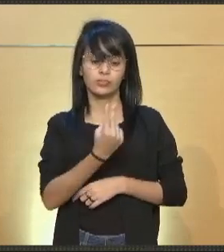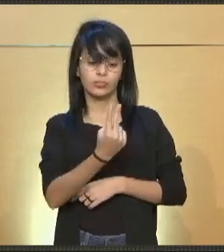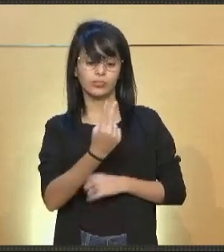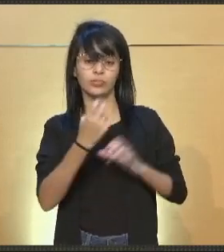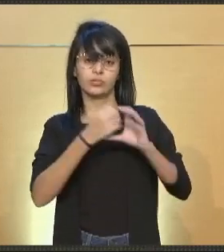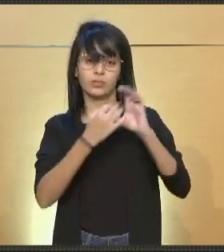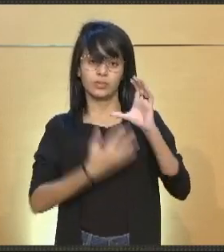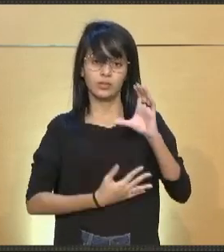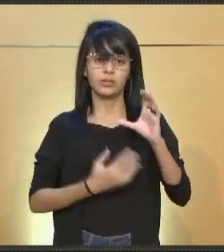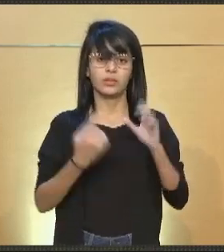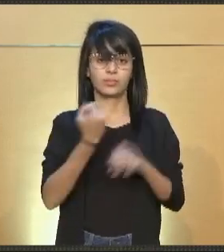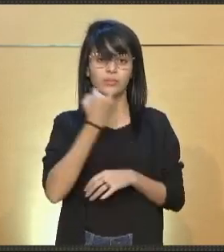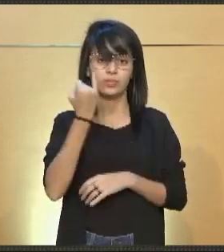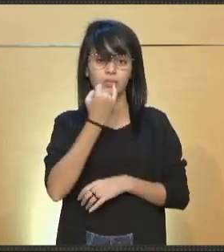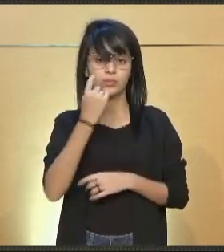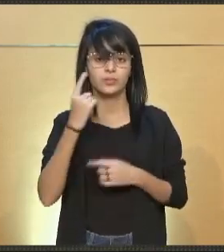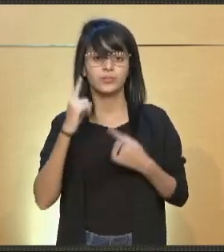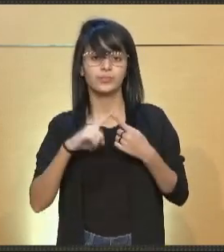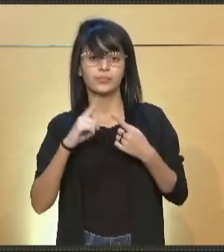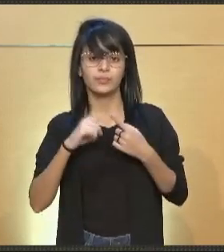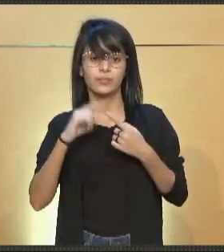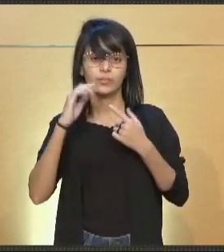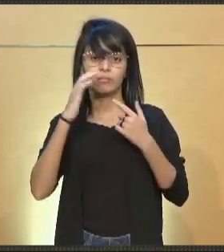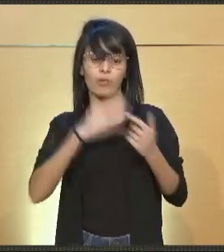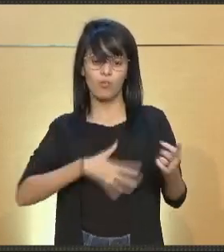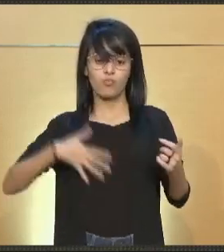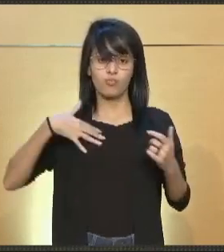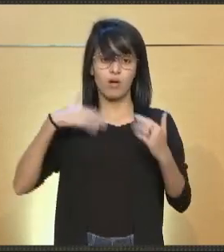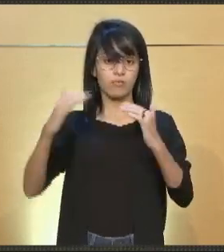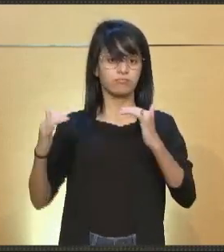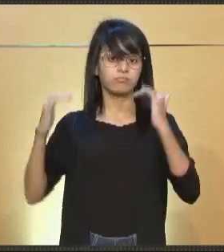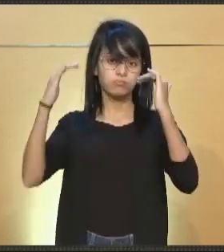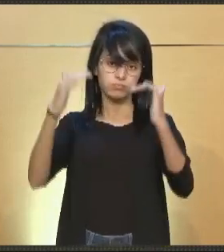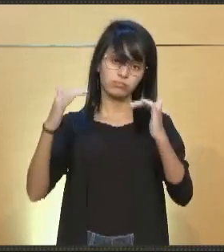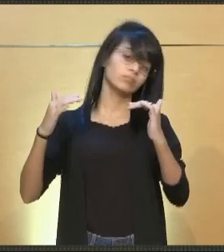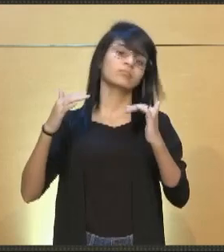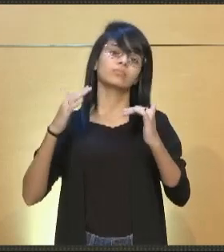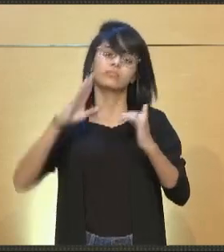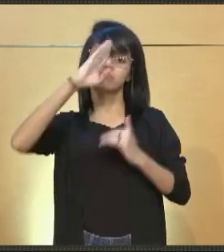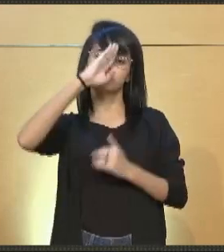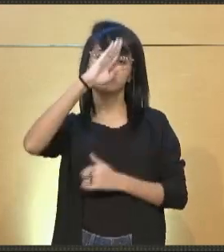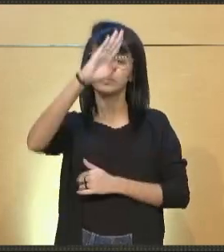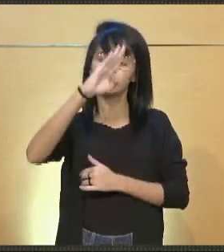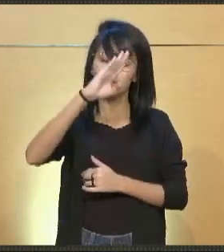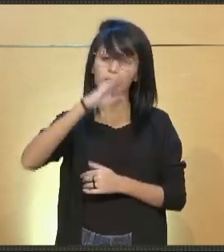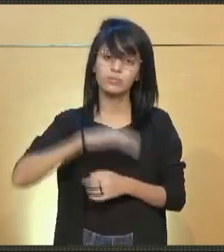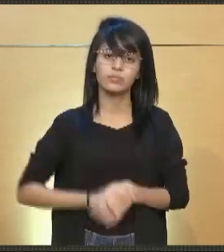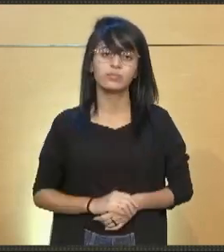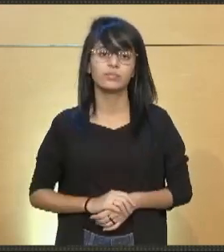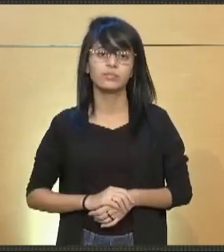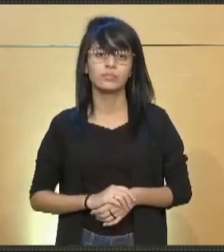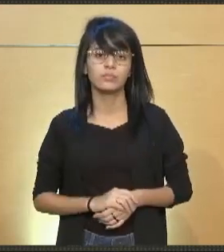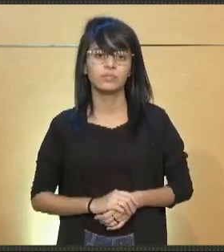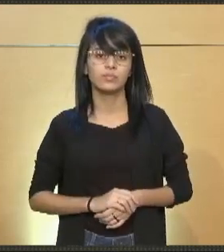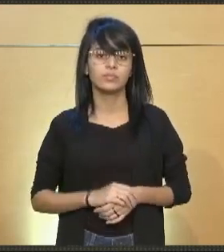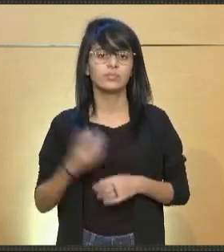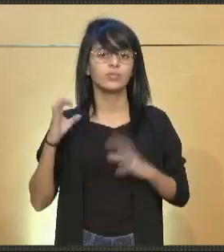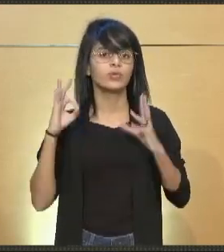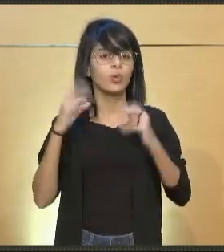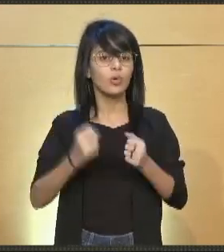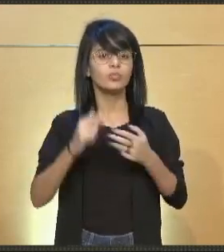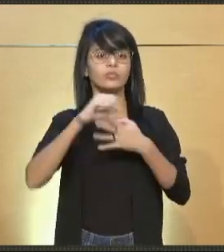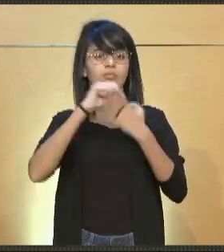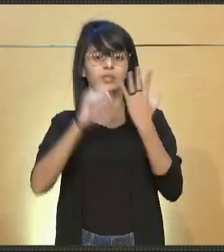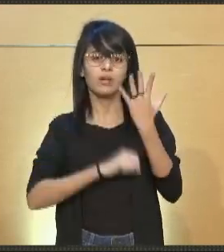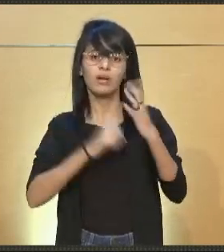características importantes. Honrável acima de tudo, ou dentre todos seja o casamento, ou seja, todos os aspectos da vida conjugal